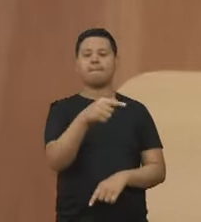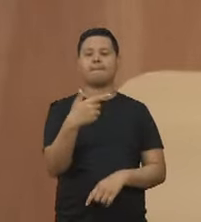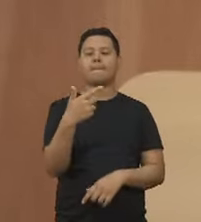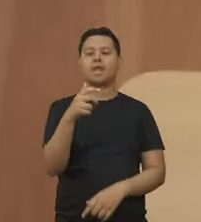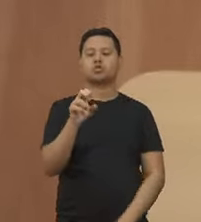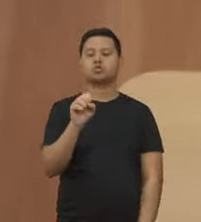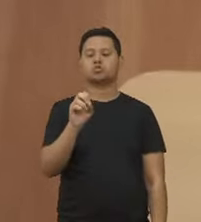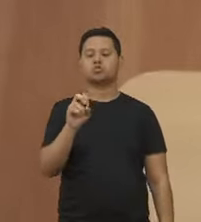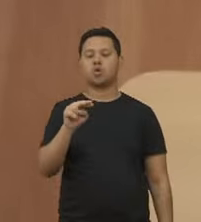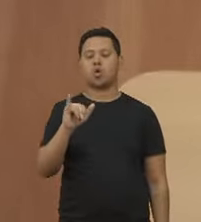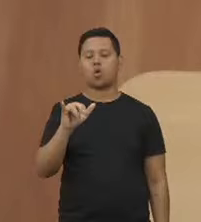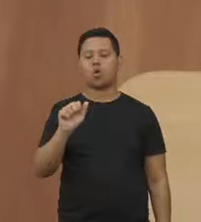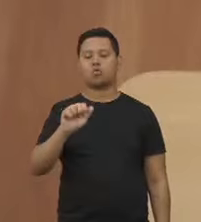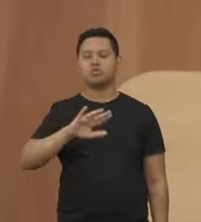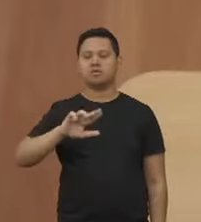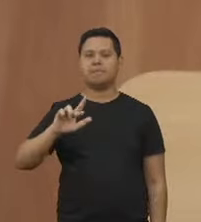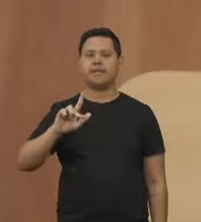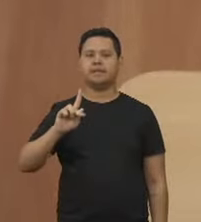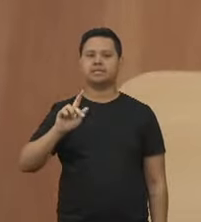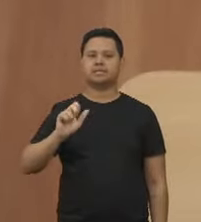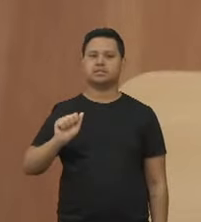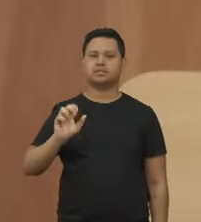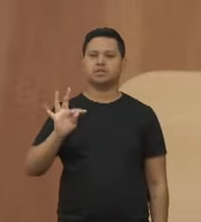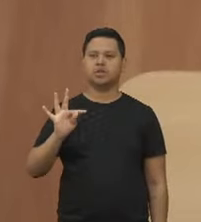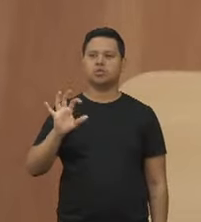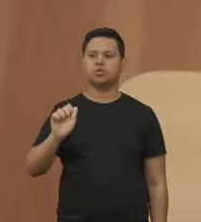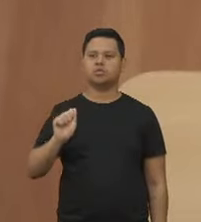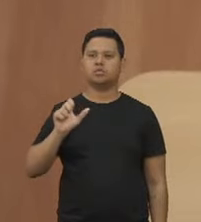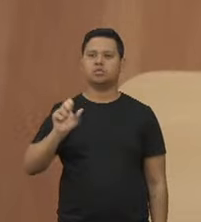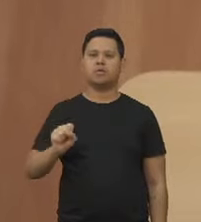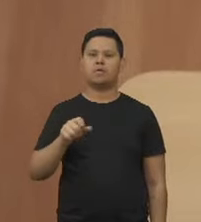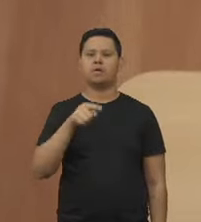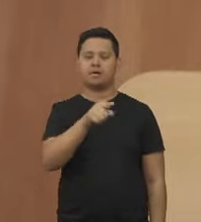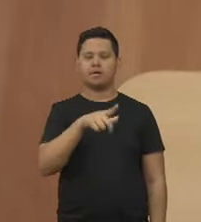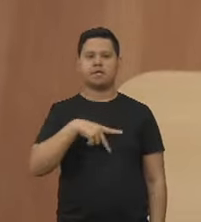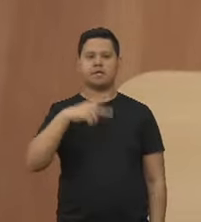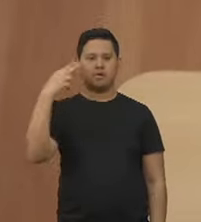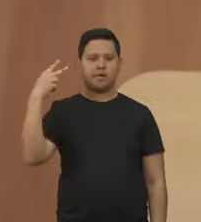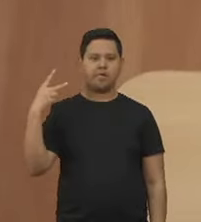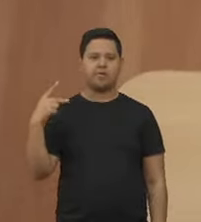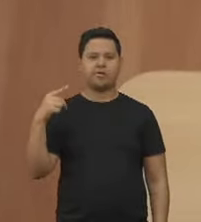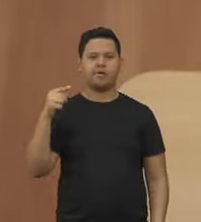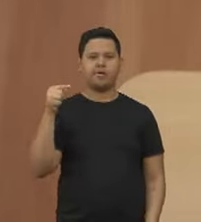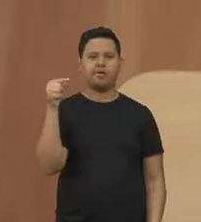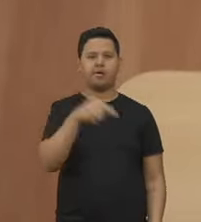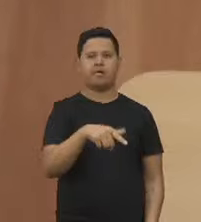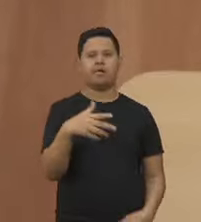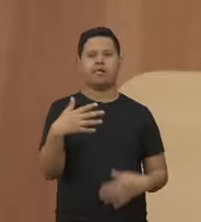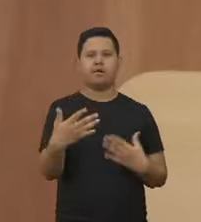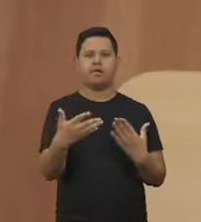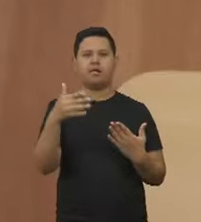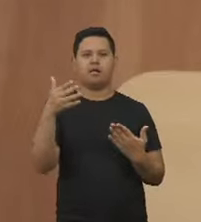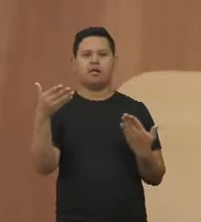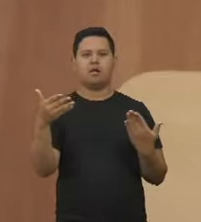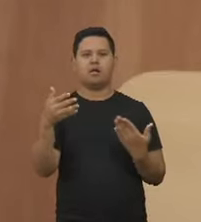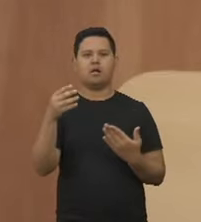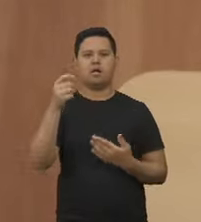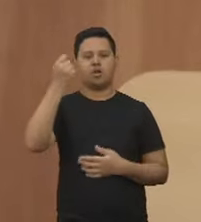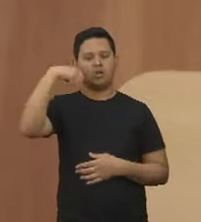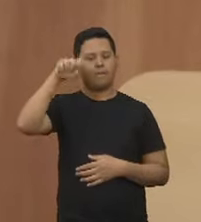Sônia Patas da Amizade, que sempre quis colocar esse projeto na casa e essa vez, Sônia, você está sendo